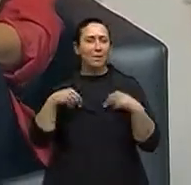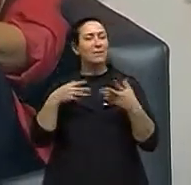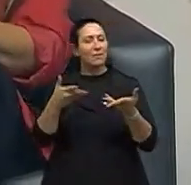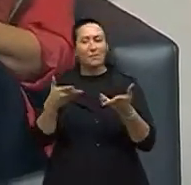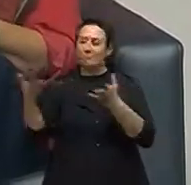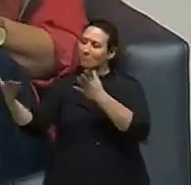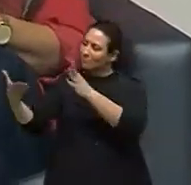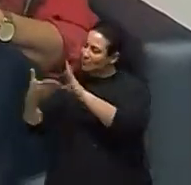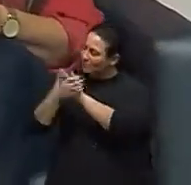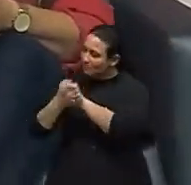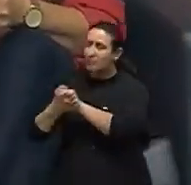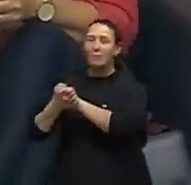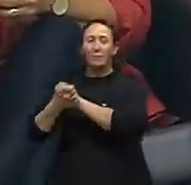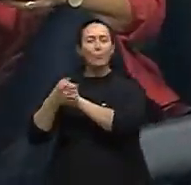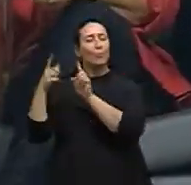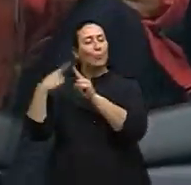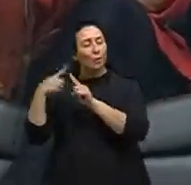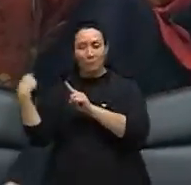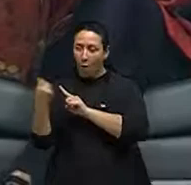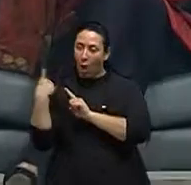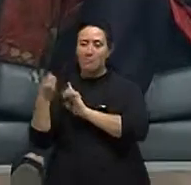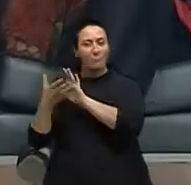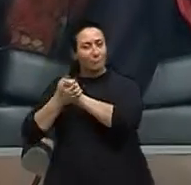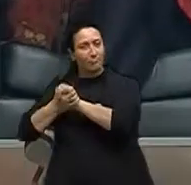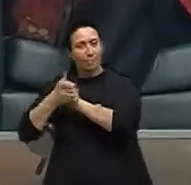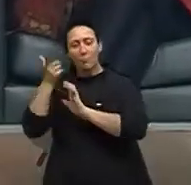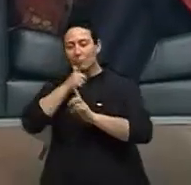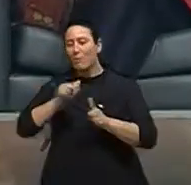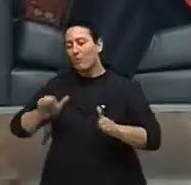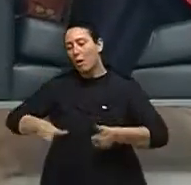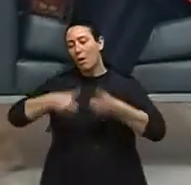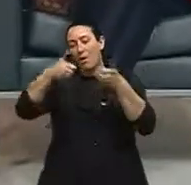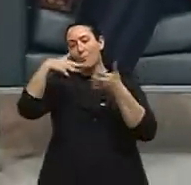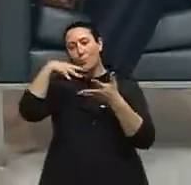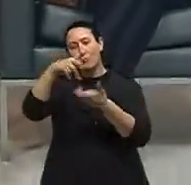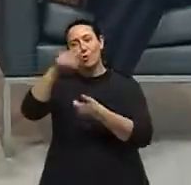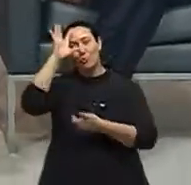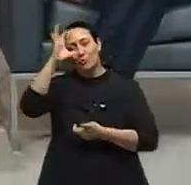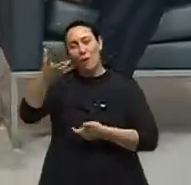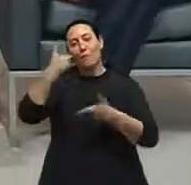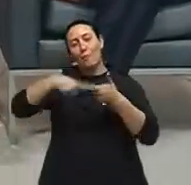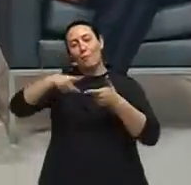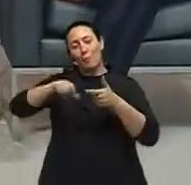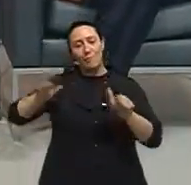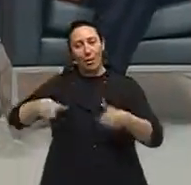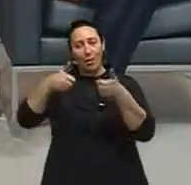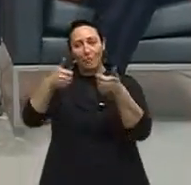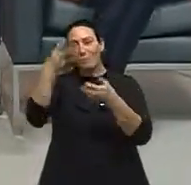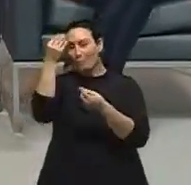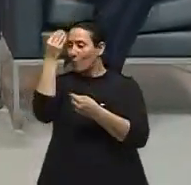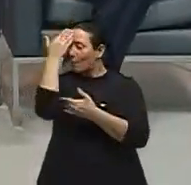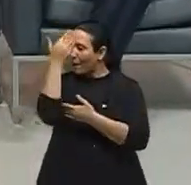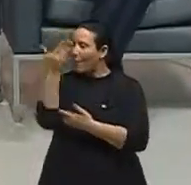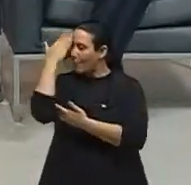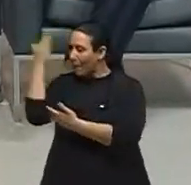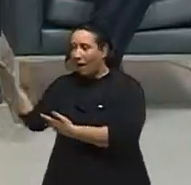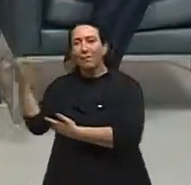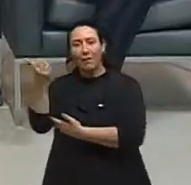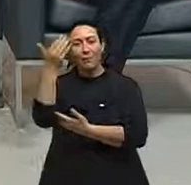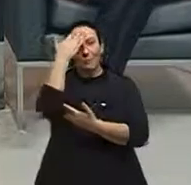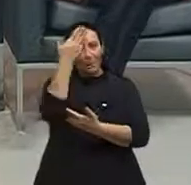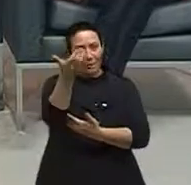dê sua mão esquerda Doutor porque de mãos dadas Fica muito melhor né a gente resolve melhor os confitos Obrigada por ter estado aqui